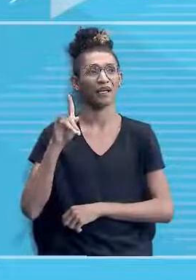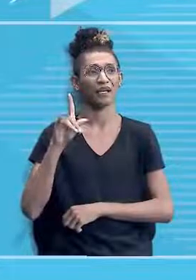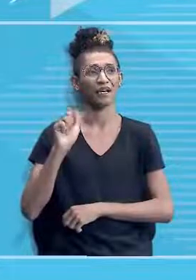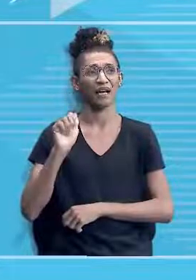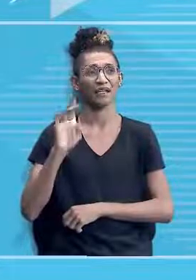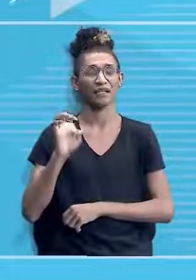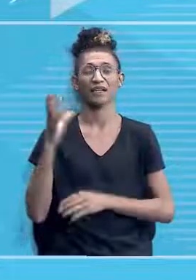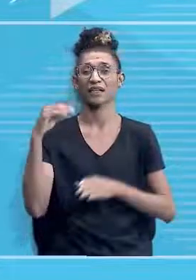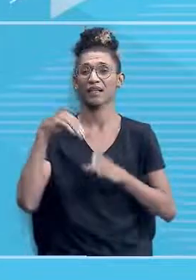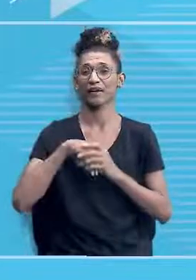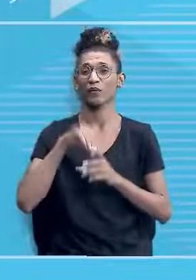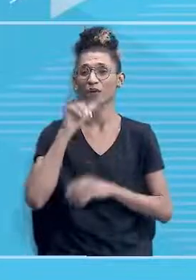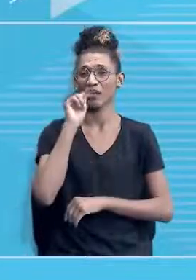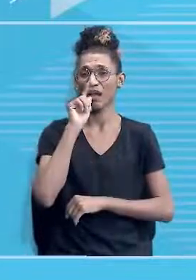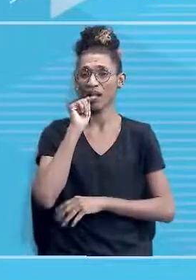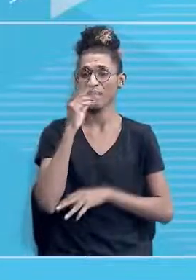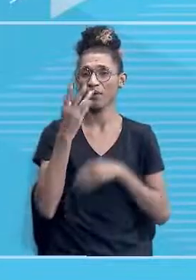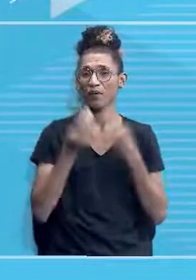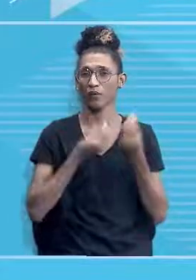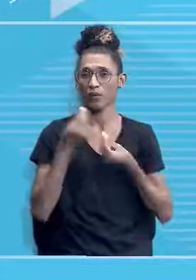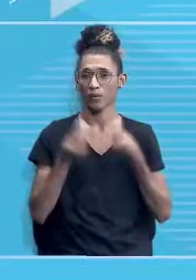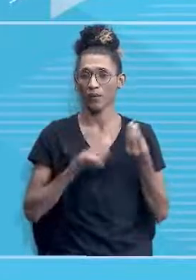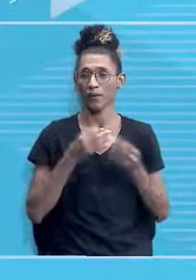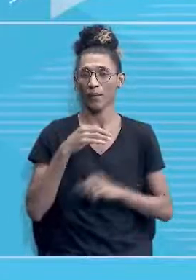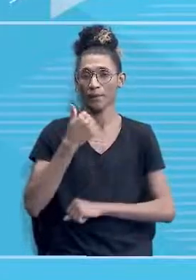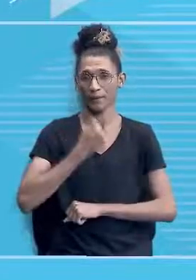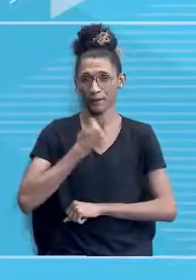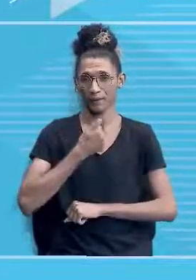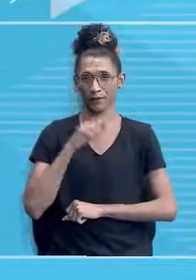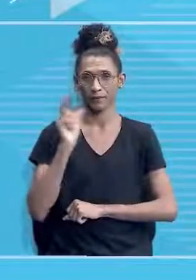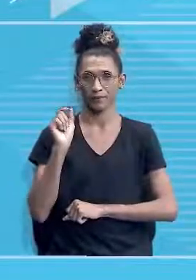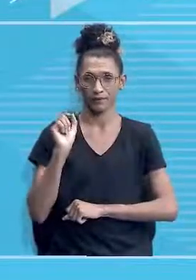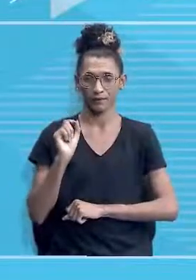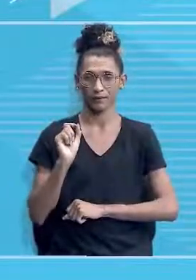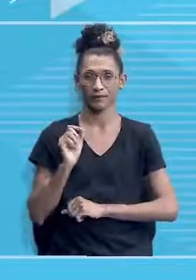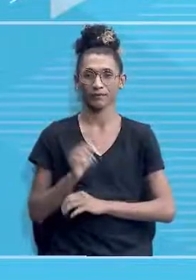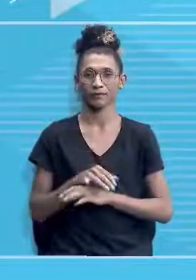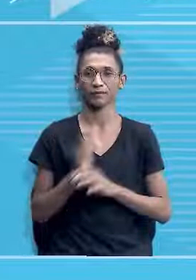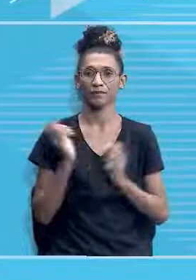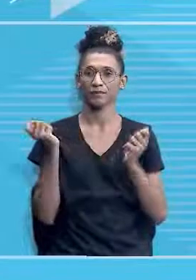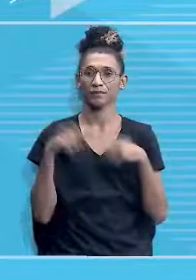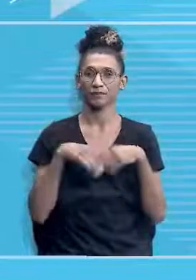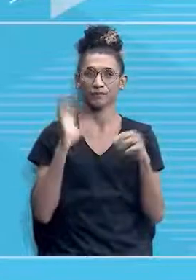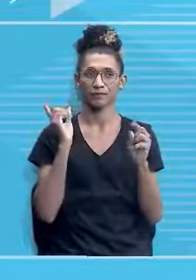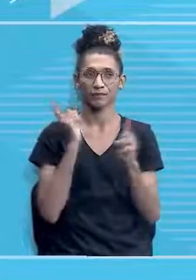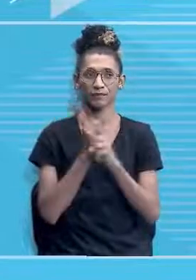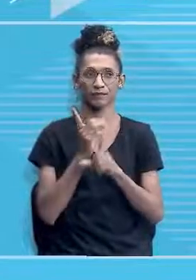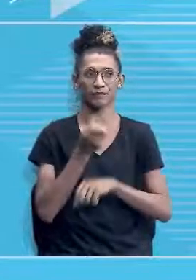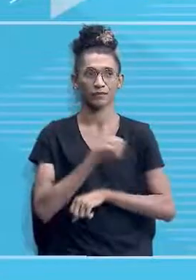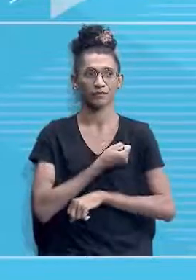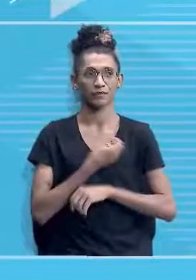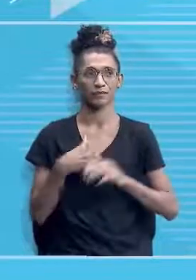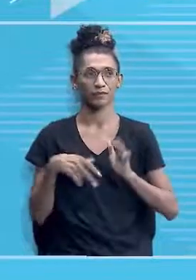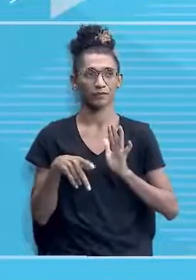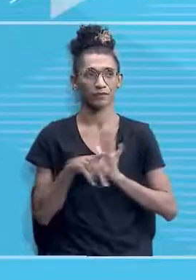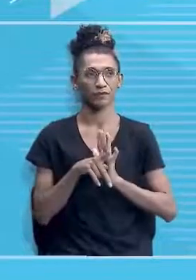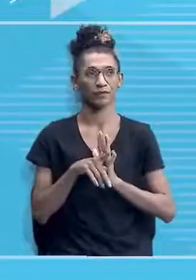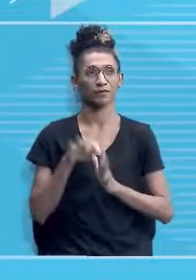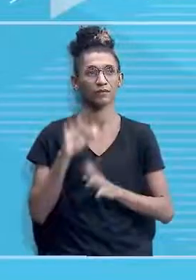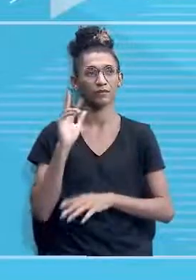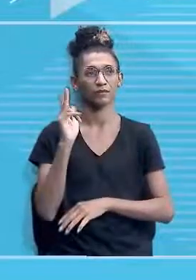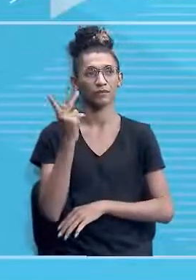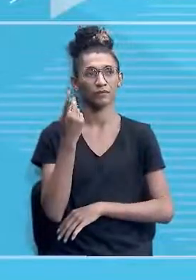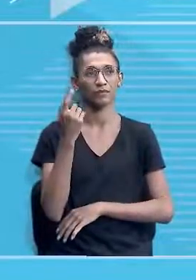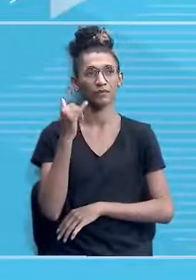habilidade em água qual o critério primeiro eu posso ir pelo número de hidroxilas quanto maior for o número de